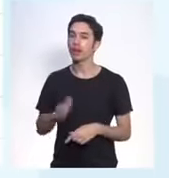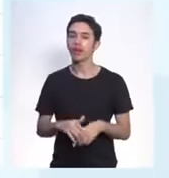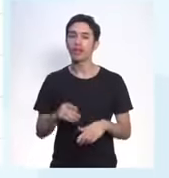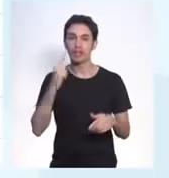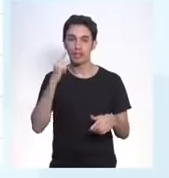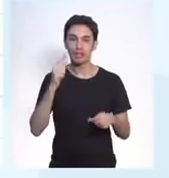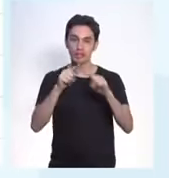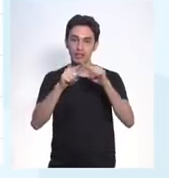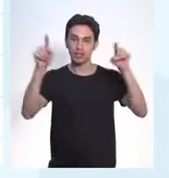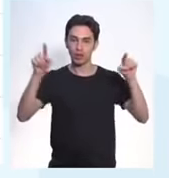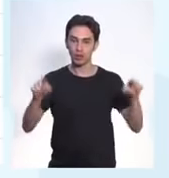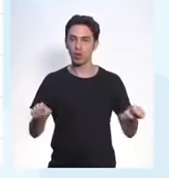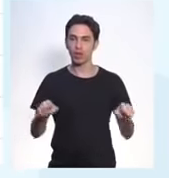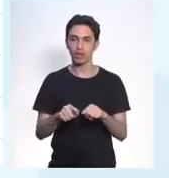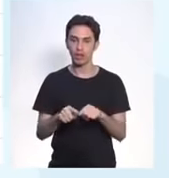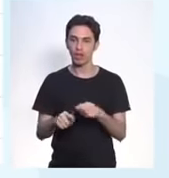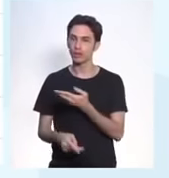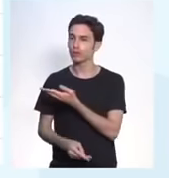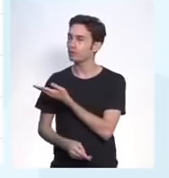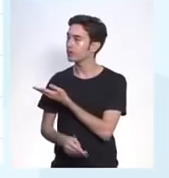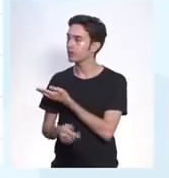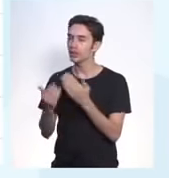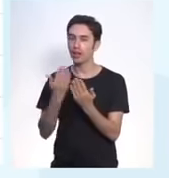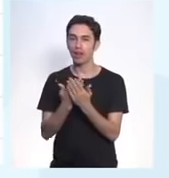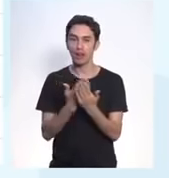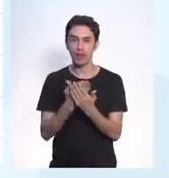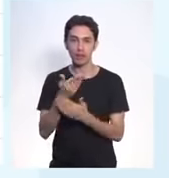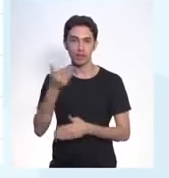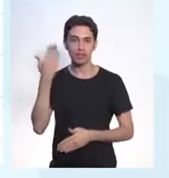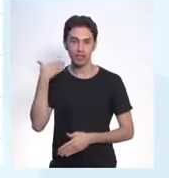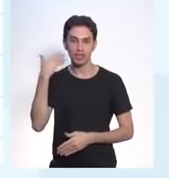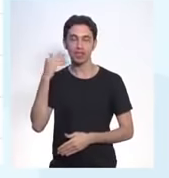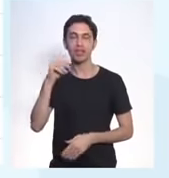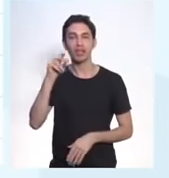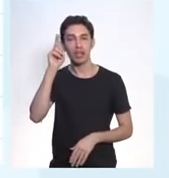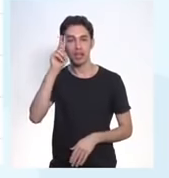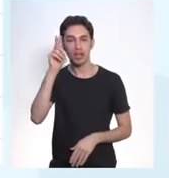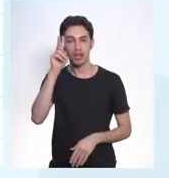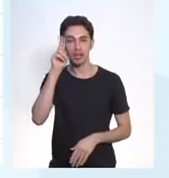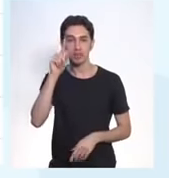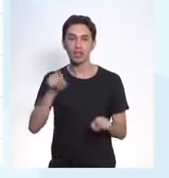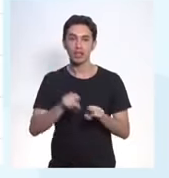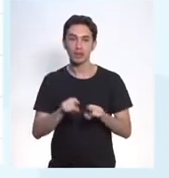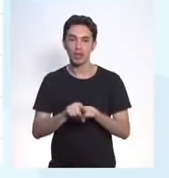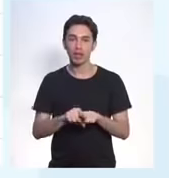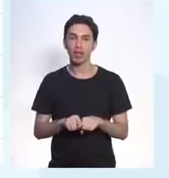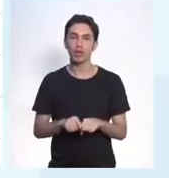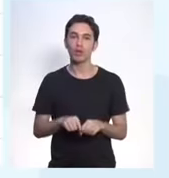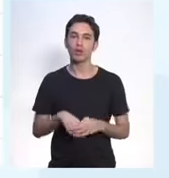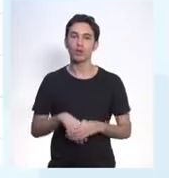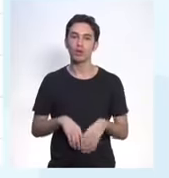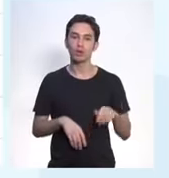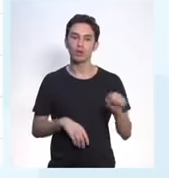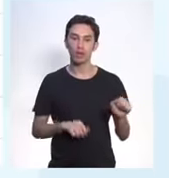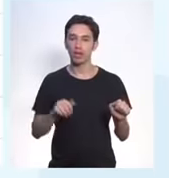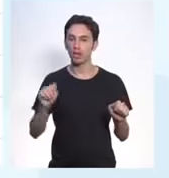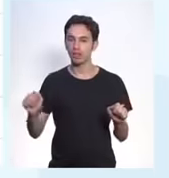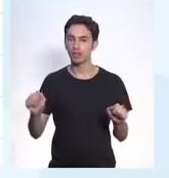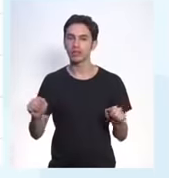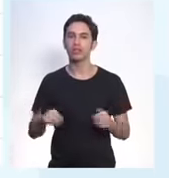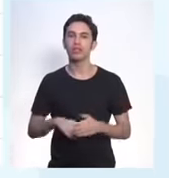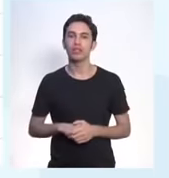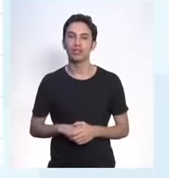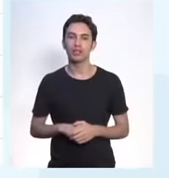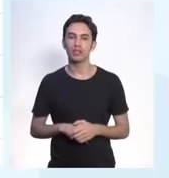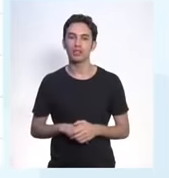quadrado a esse quadrilátero na aula passada e relembrar e os pares ordenados então por exemplo o ponto aí que aparece